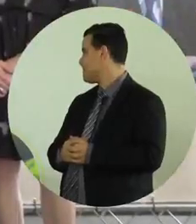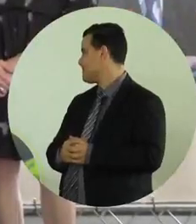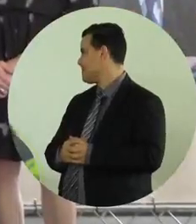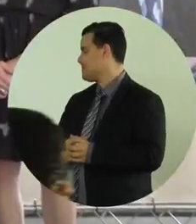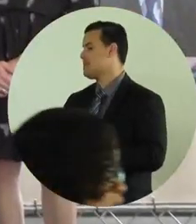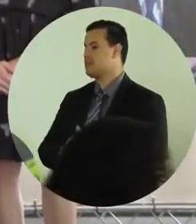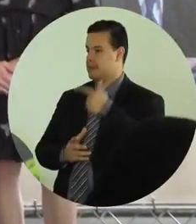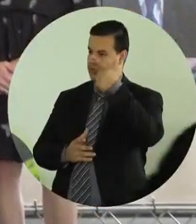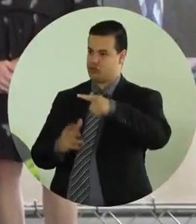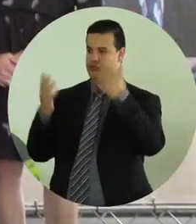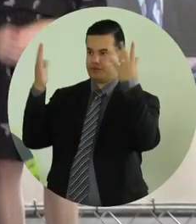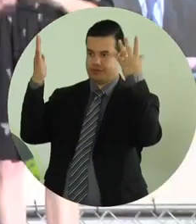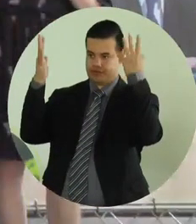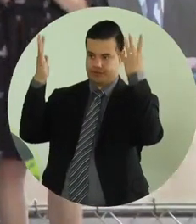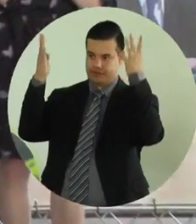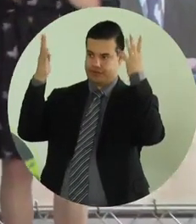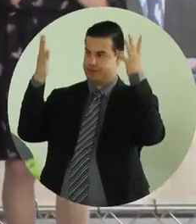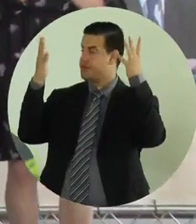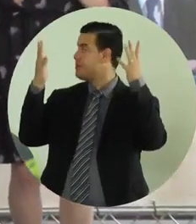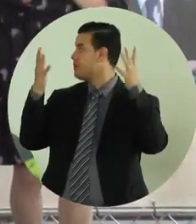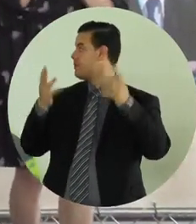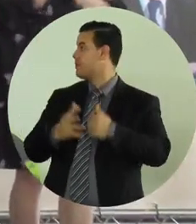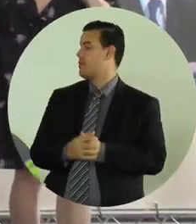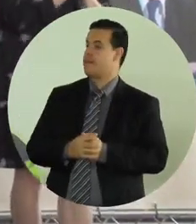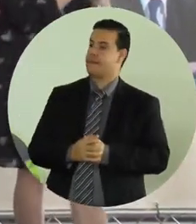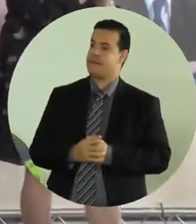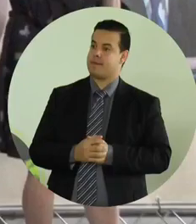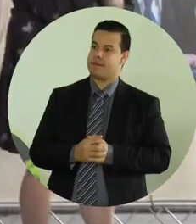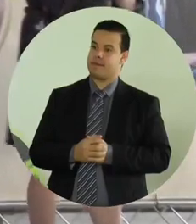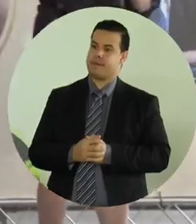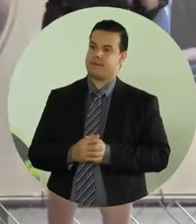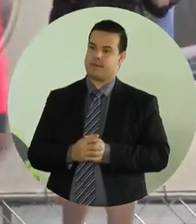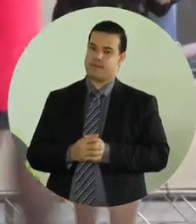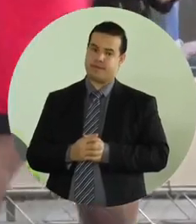Mais uma salva de palmas, por gentileza.